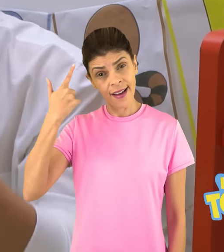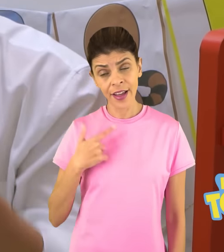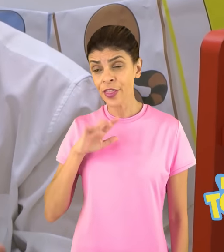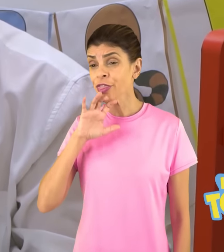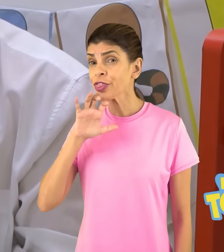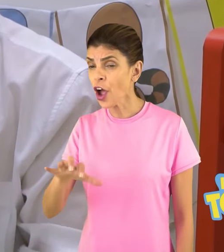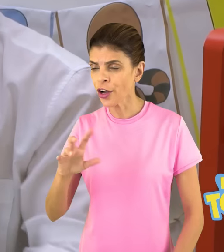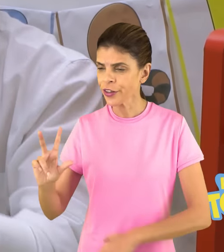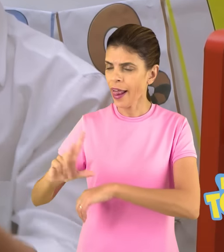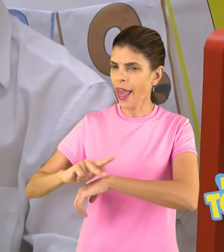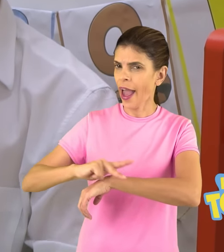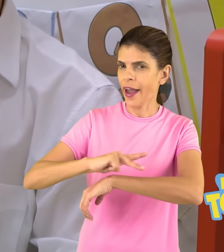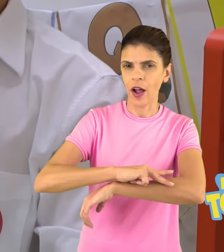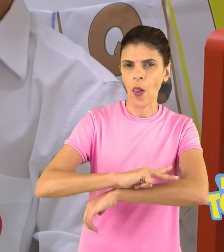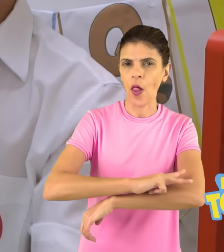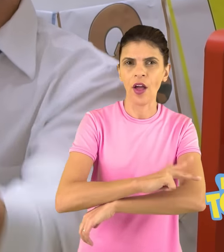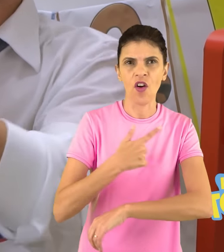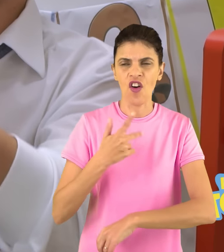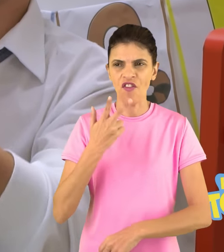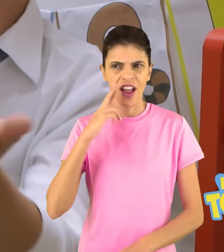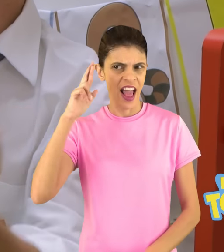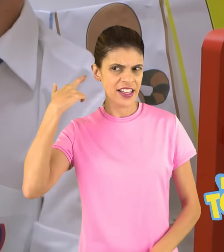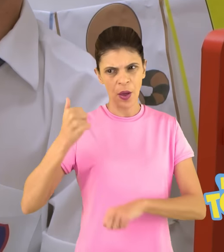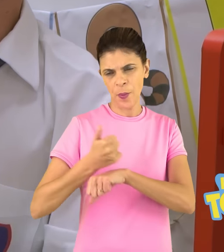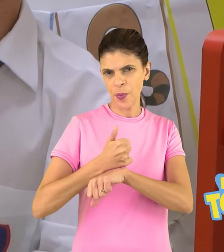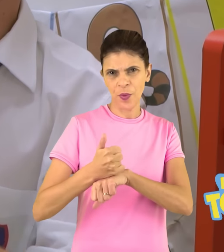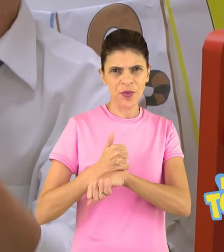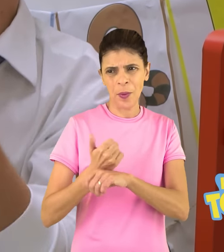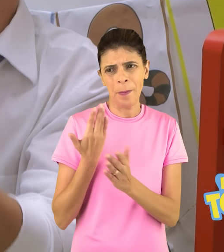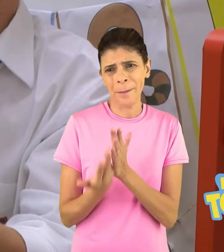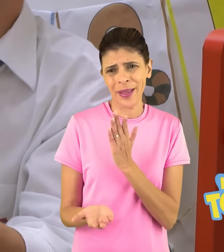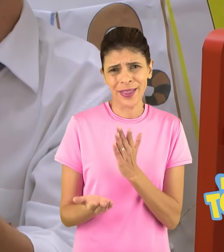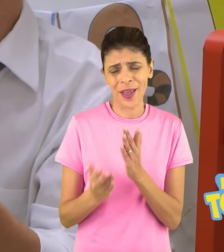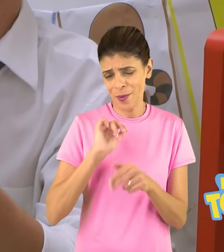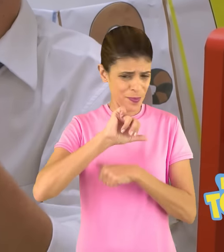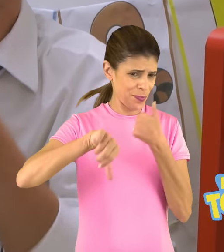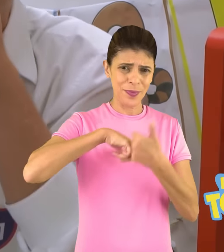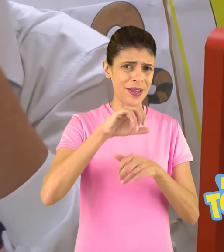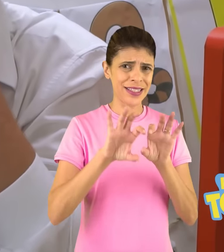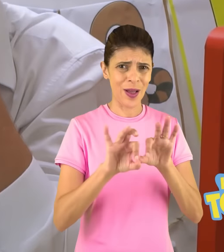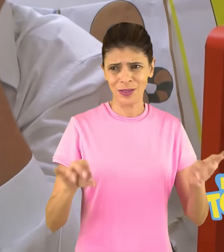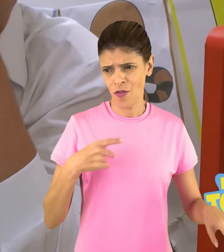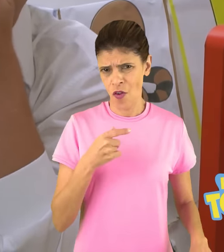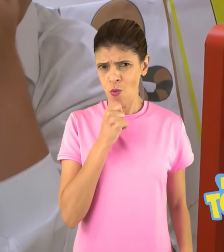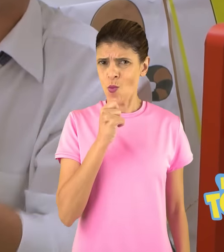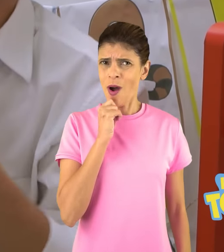nojo de lagartixa. E não o Raíssa, profissa, perdeu, virou salsicha.